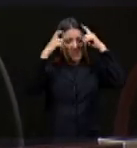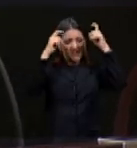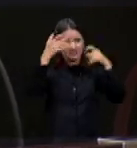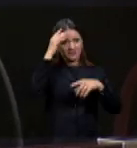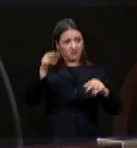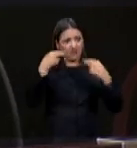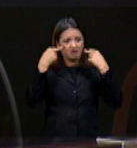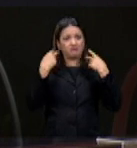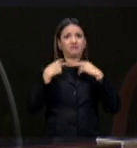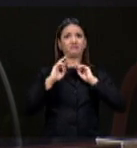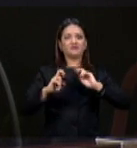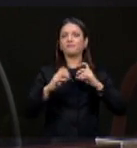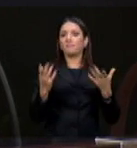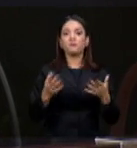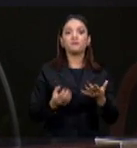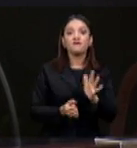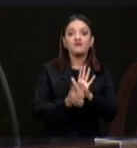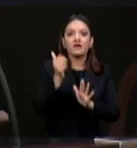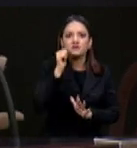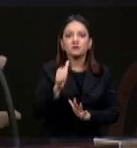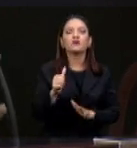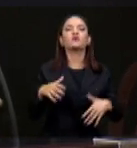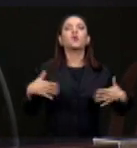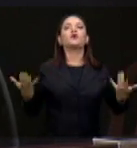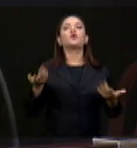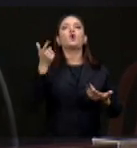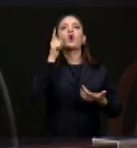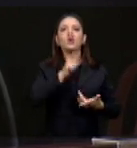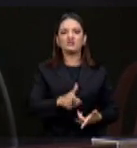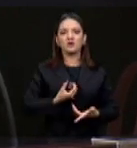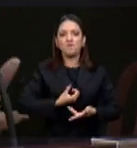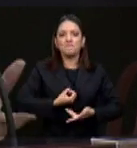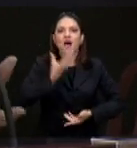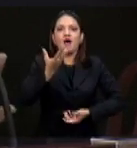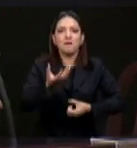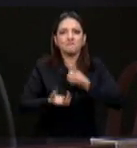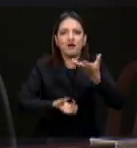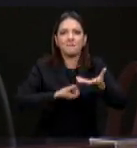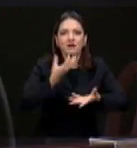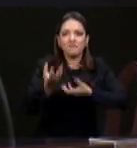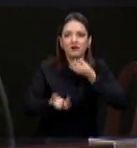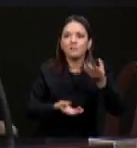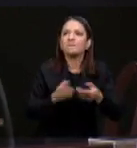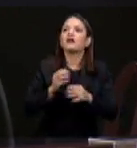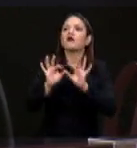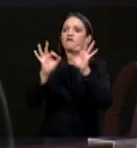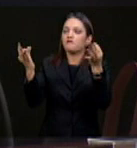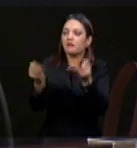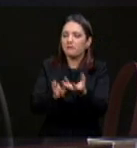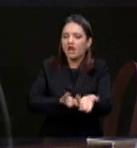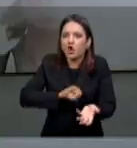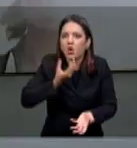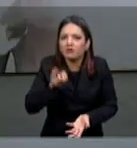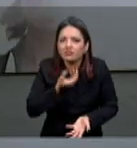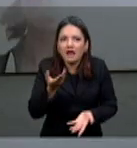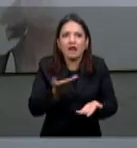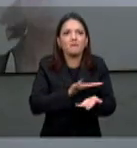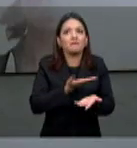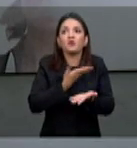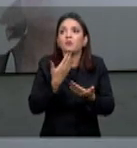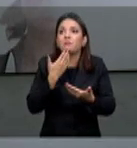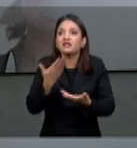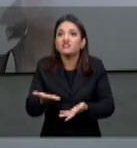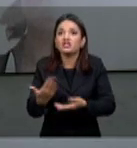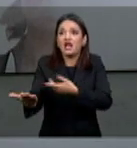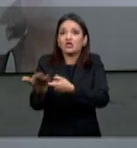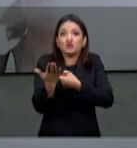Muitas mulheres me contaram que quando conseguiram finalmente romper o silêncio e falar para suas famílias, falar para amigos, buscar algum apoio, que